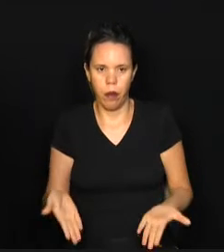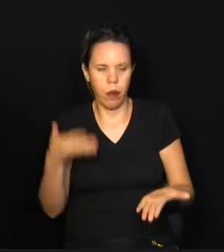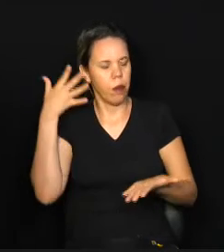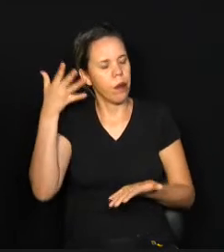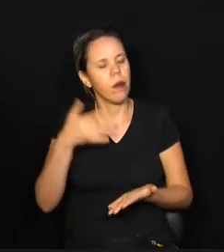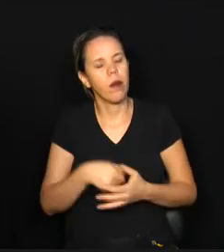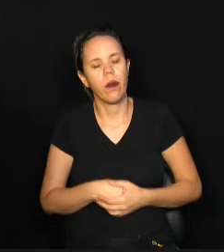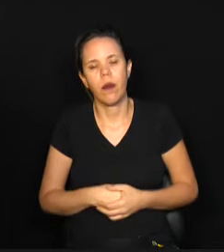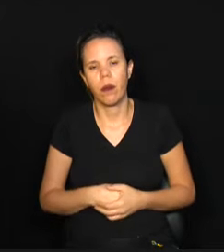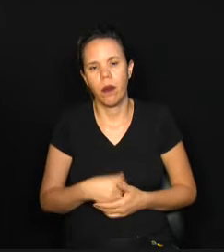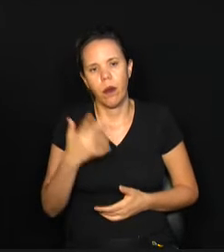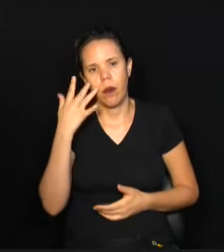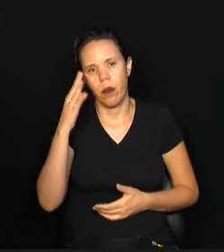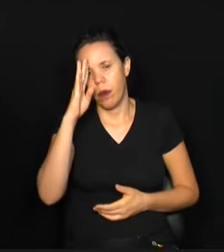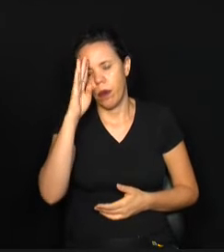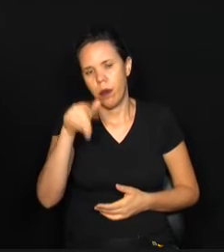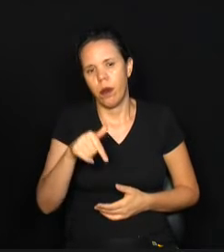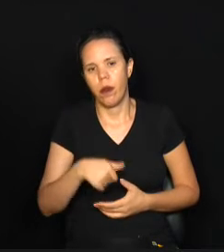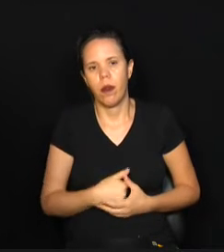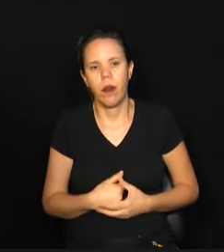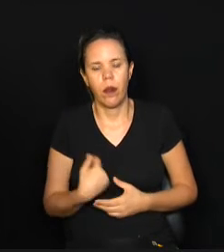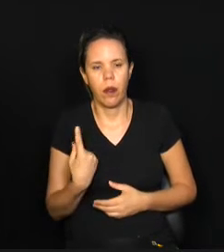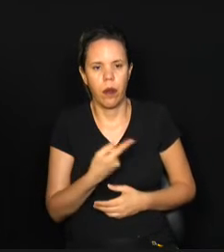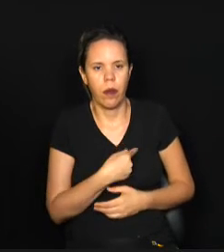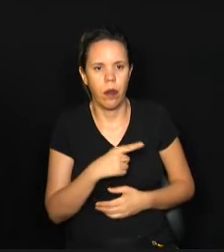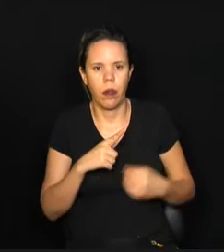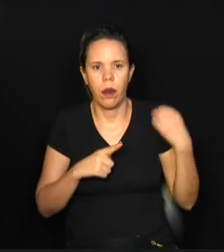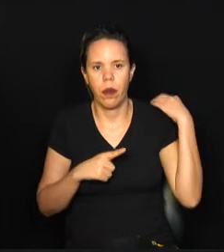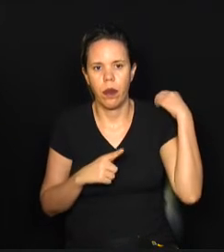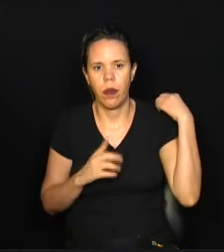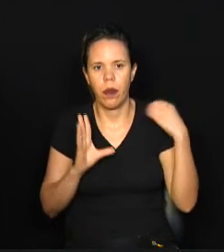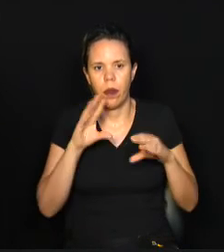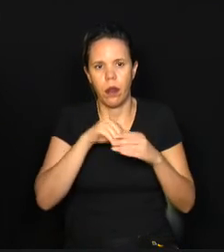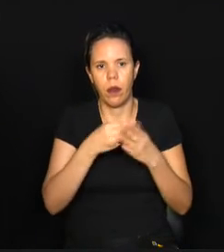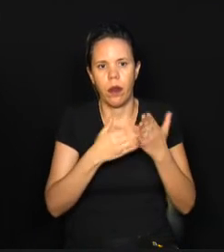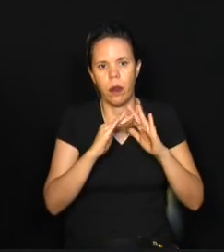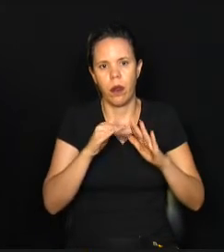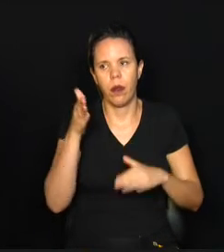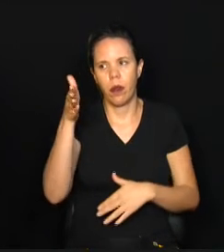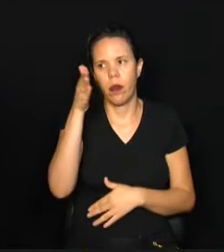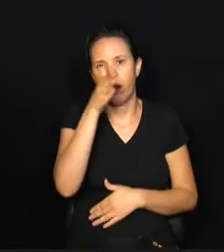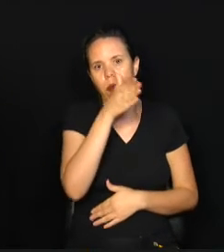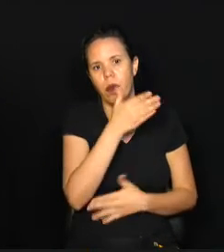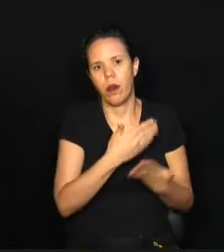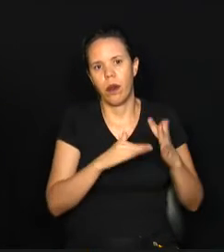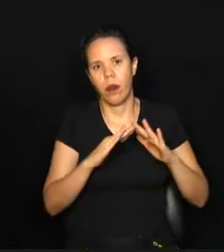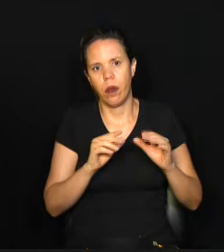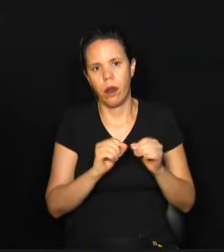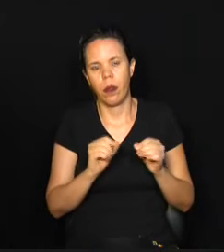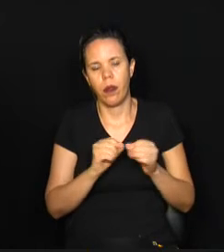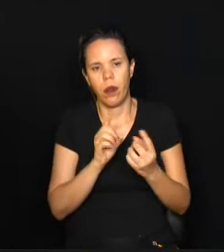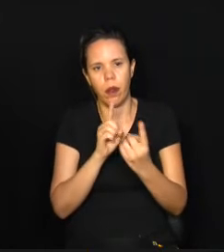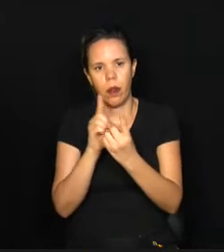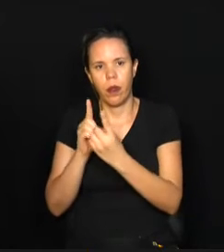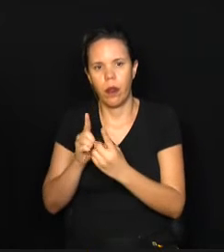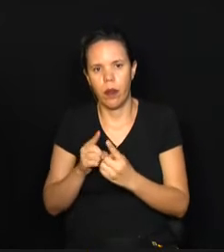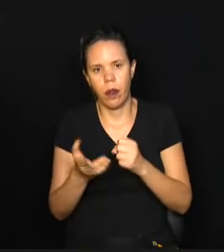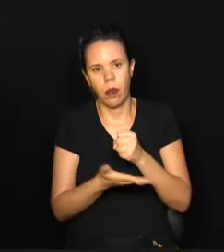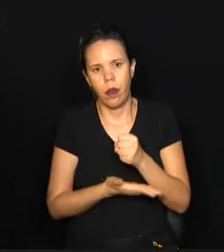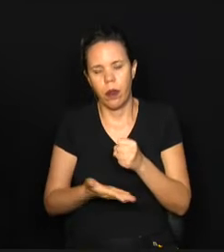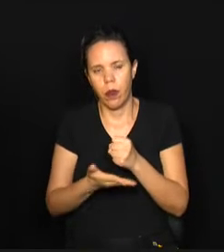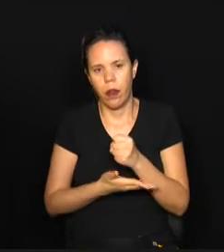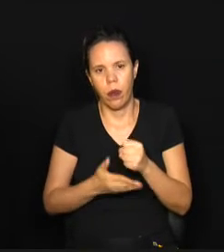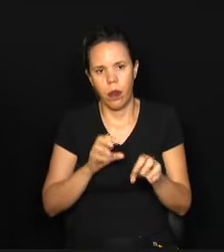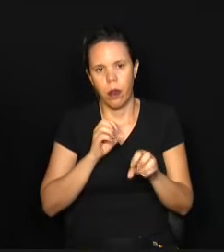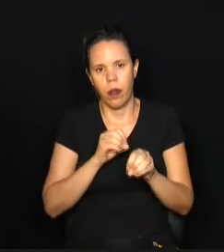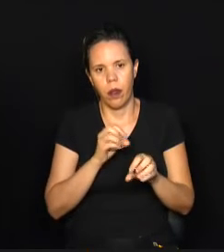seria primordial é que nós estivéssemos dentro das escolas, né, fazendo o atendimento primário,